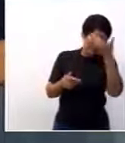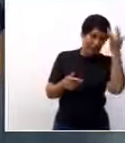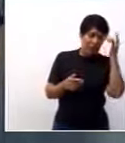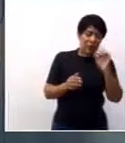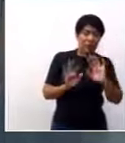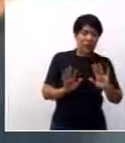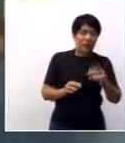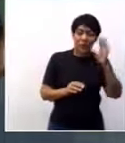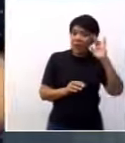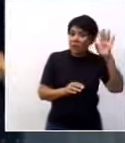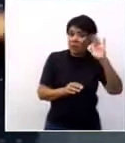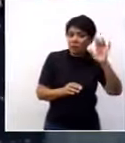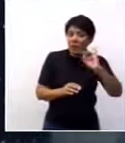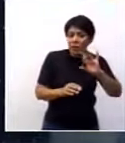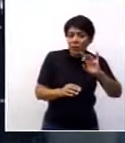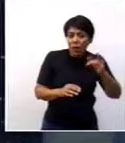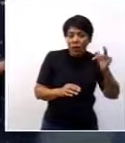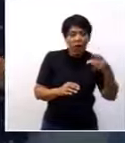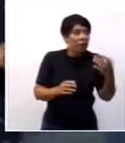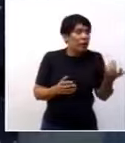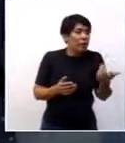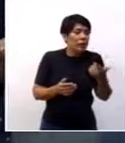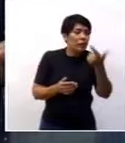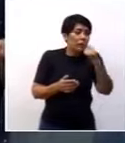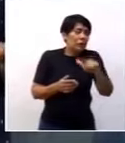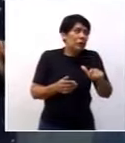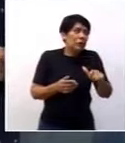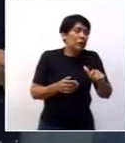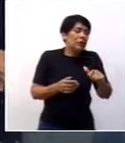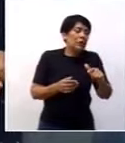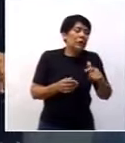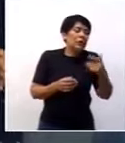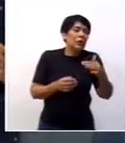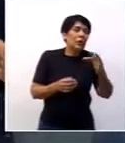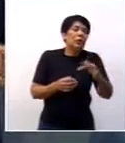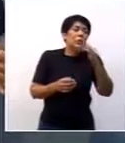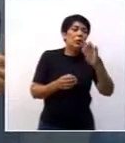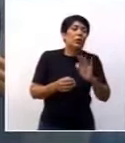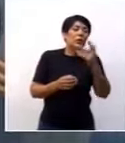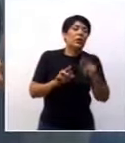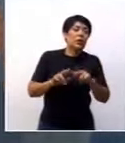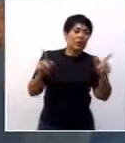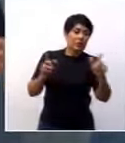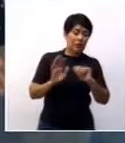essa intenção foi dada para outros caminhos que não são reais ou não são